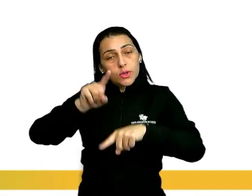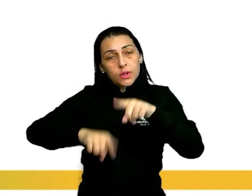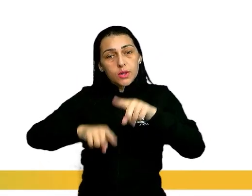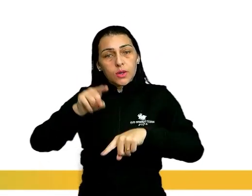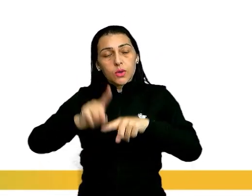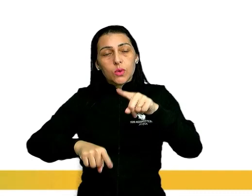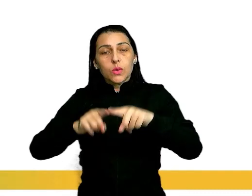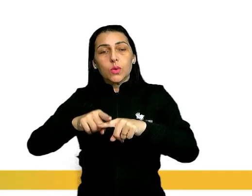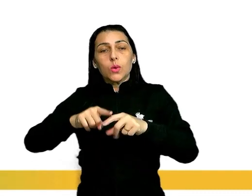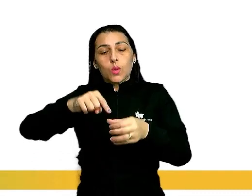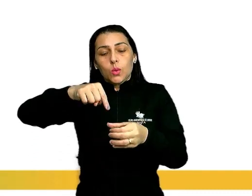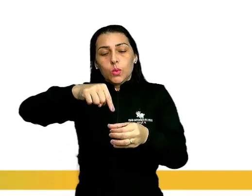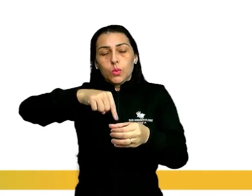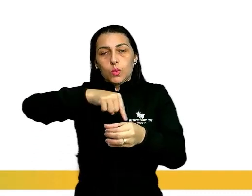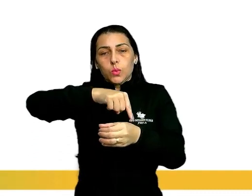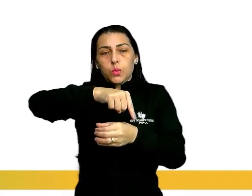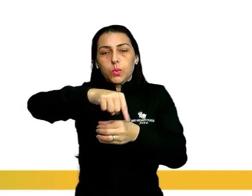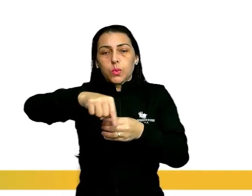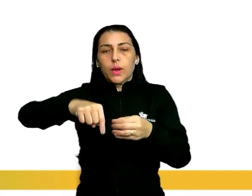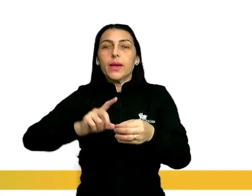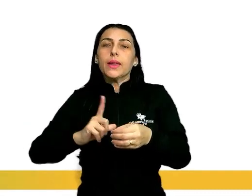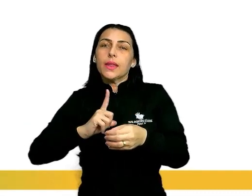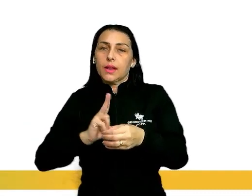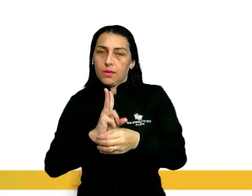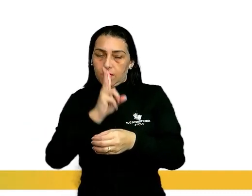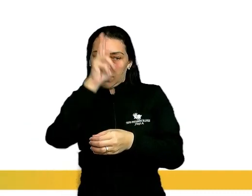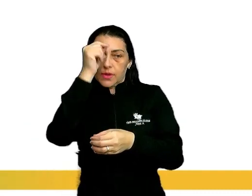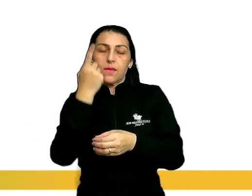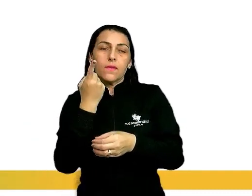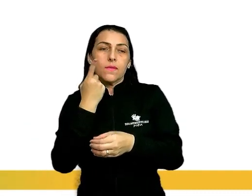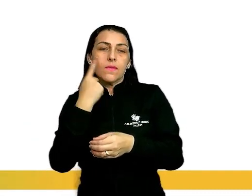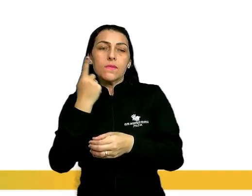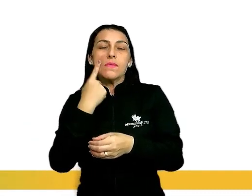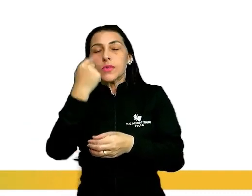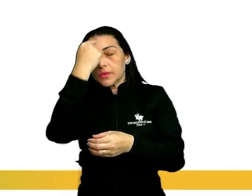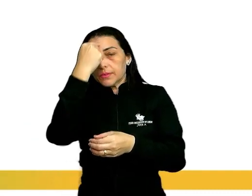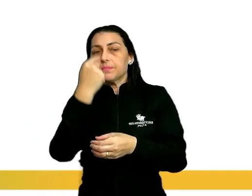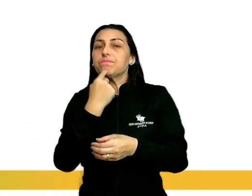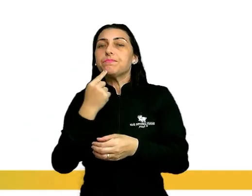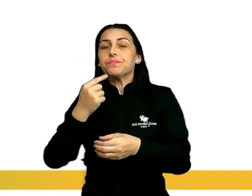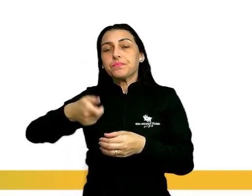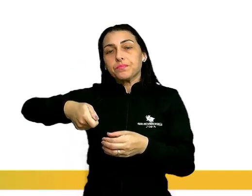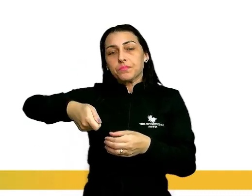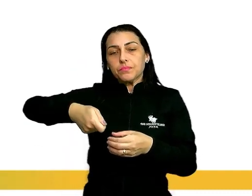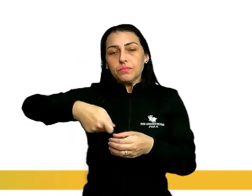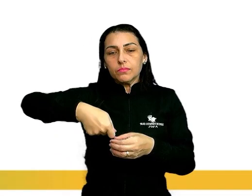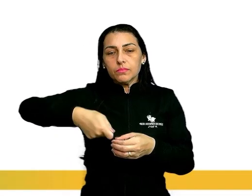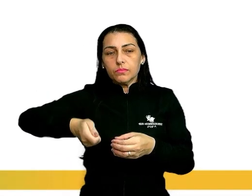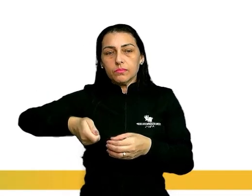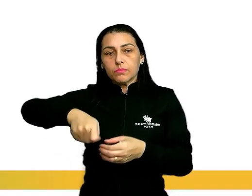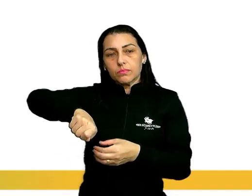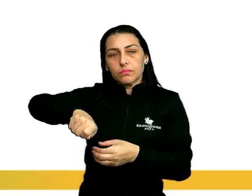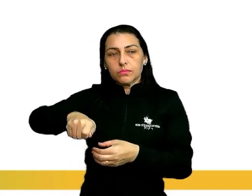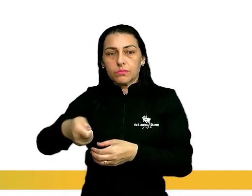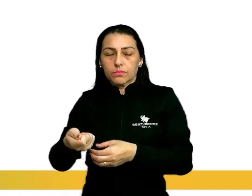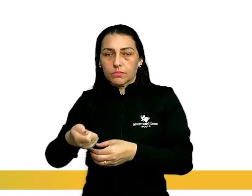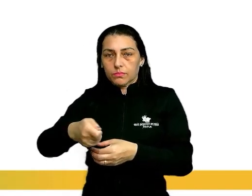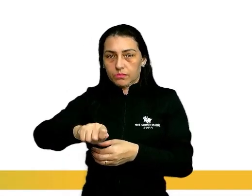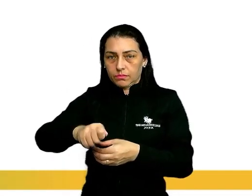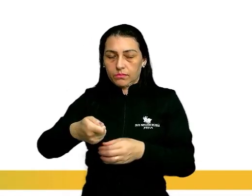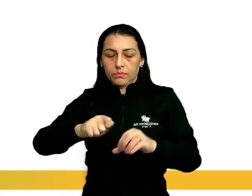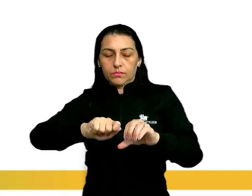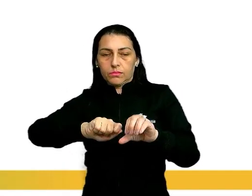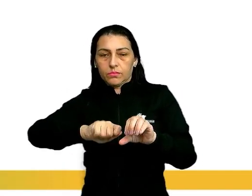redor do eixo em que essa força possui a gente está vendo aqui na figura né uma chave né Eh abrindo Justamente esse